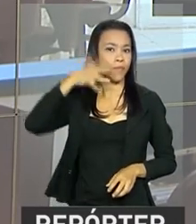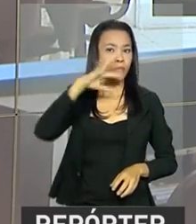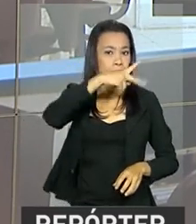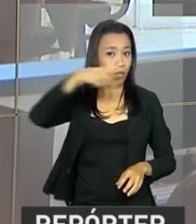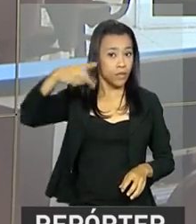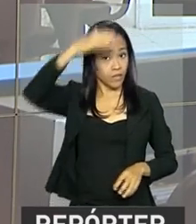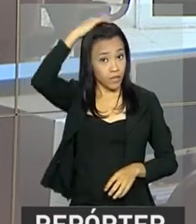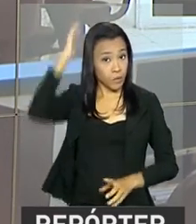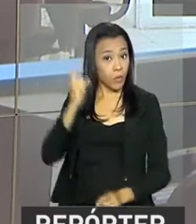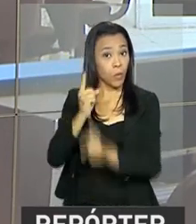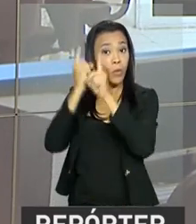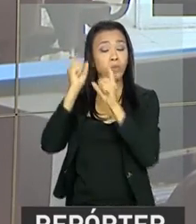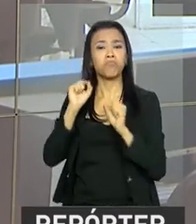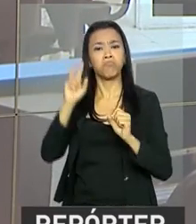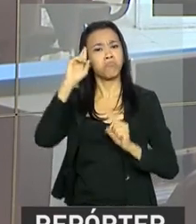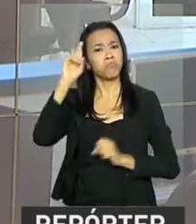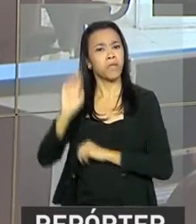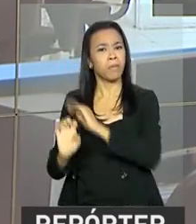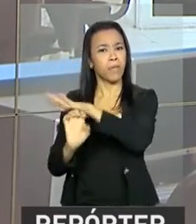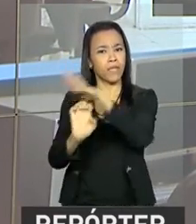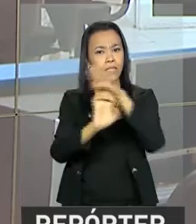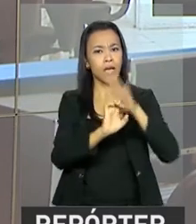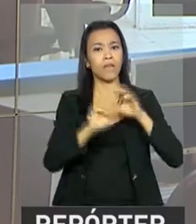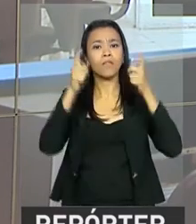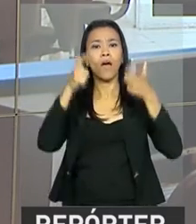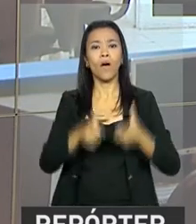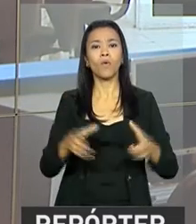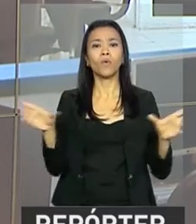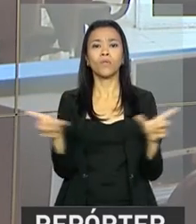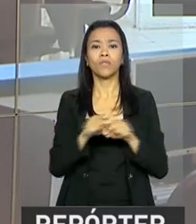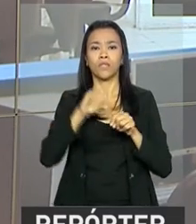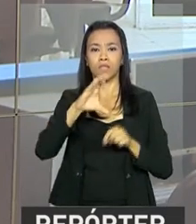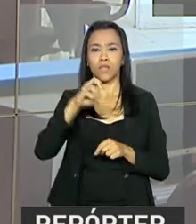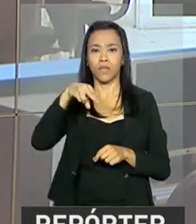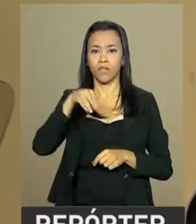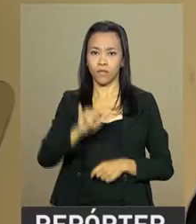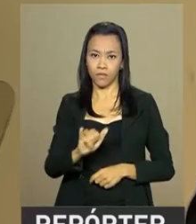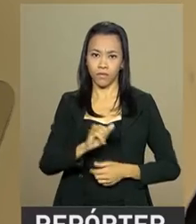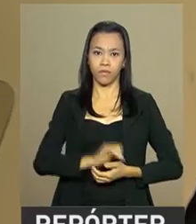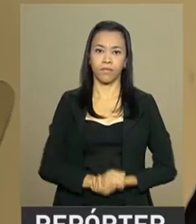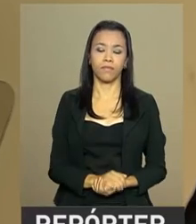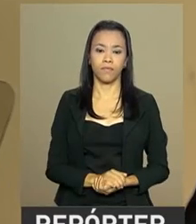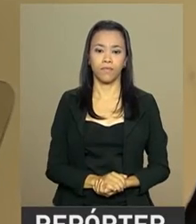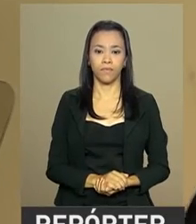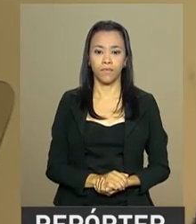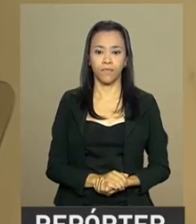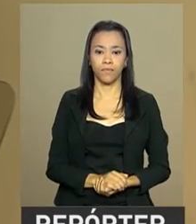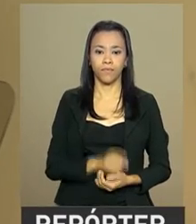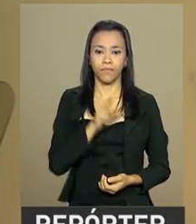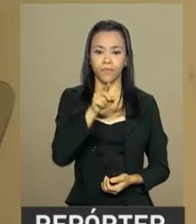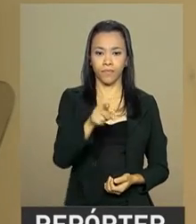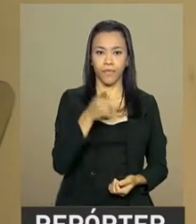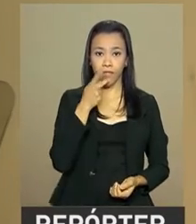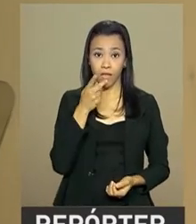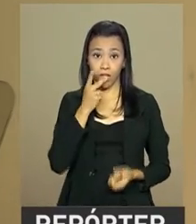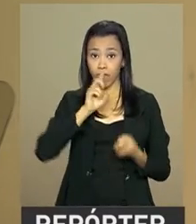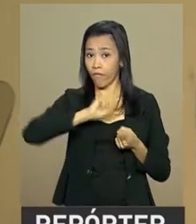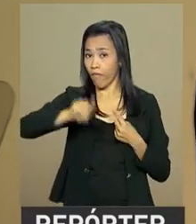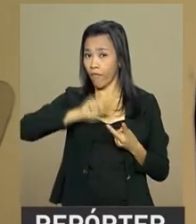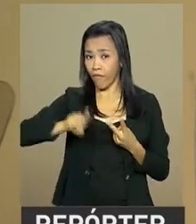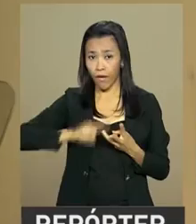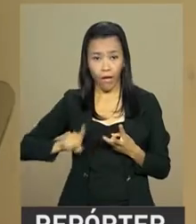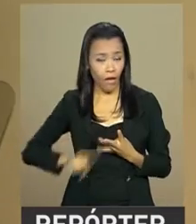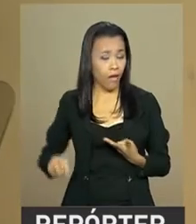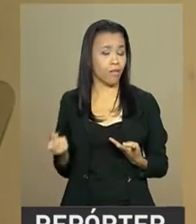empresários na conferência da confederação nacional da indústria vários assuntos foram abordados